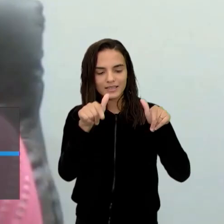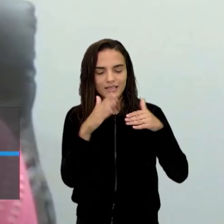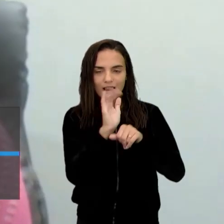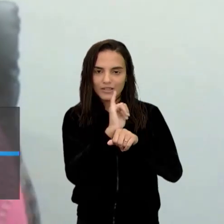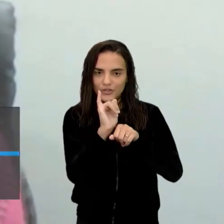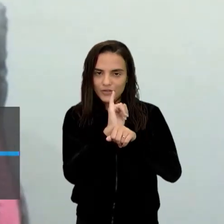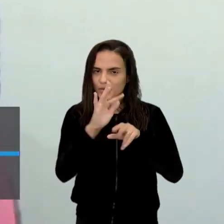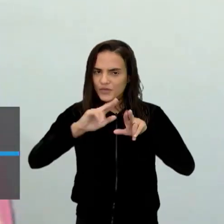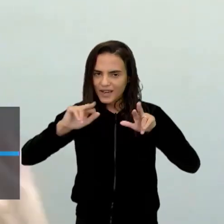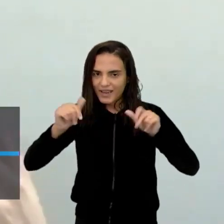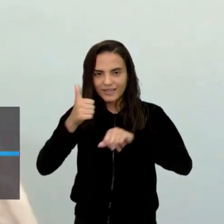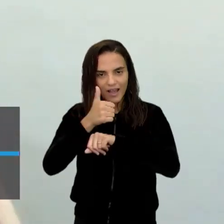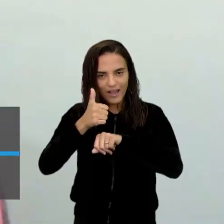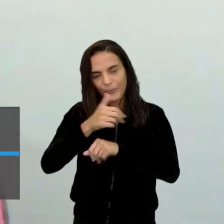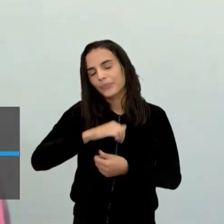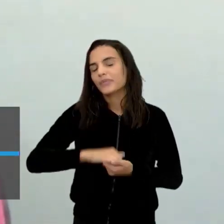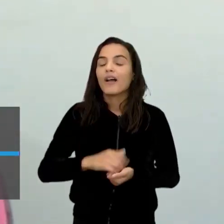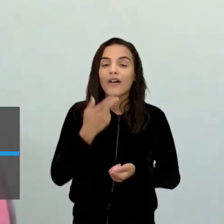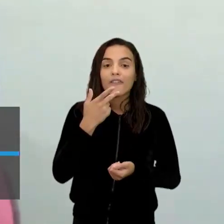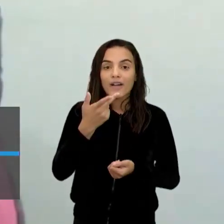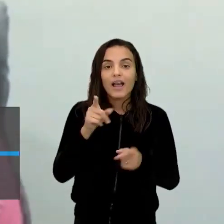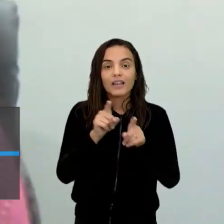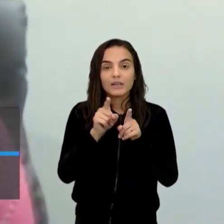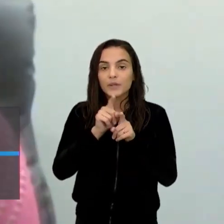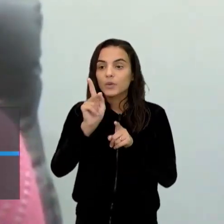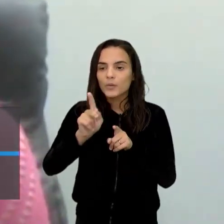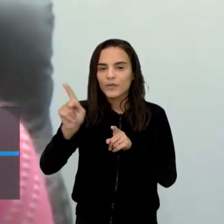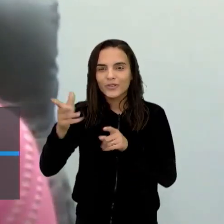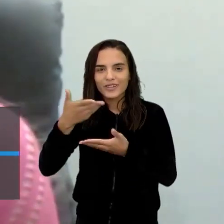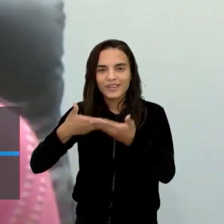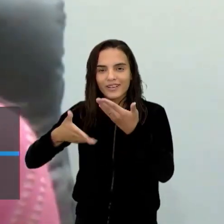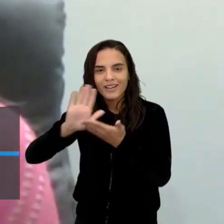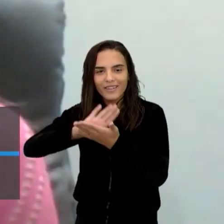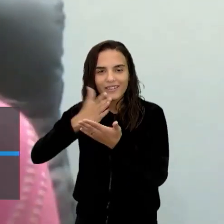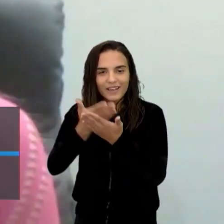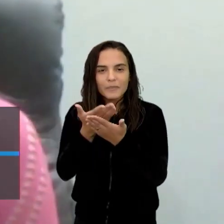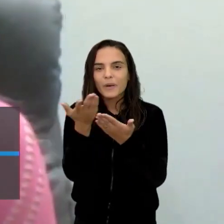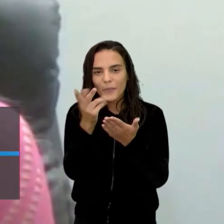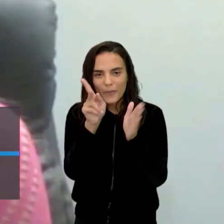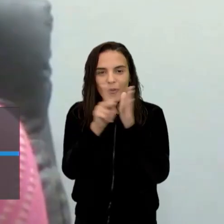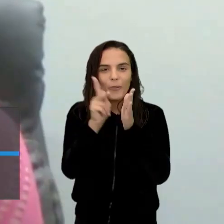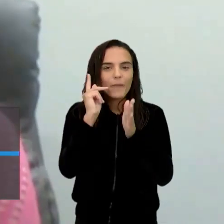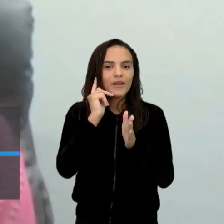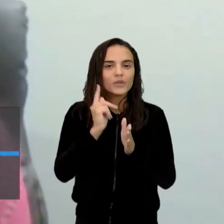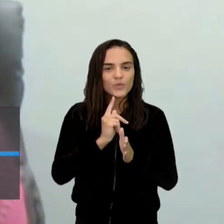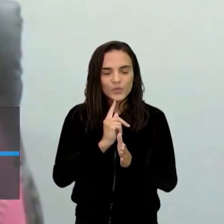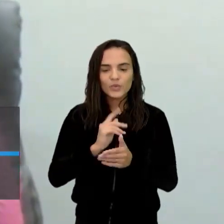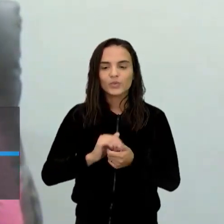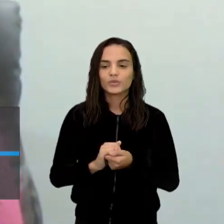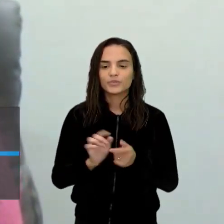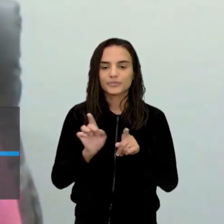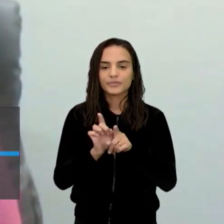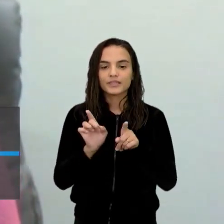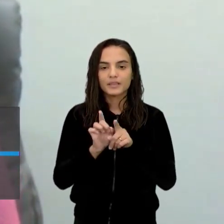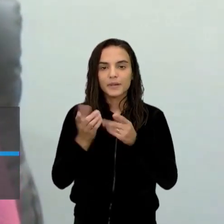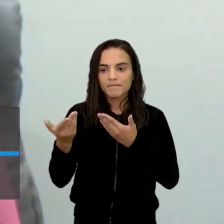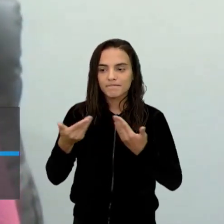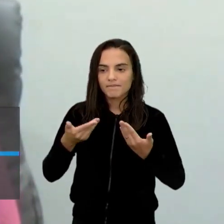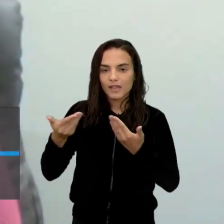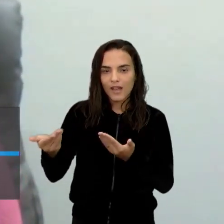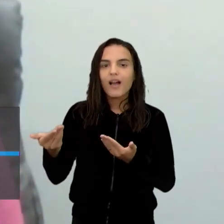áreas, tá? Nós vamos falar do professor interlocutor de Libras para os surdos, nós vamos falar do atendimento em